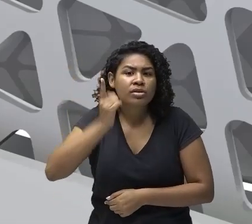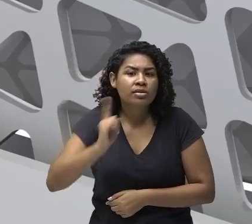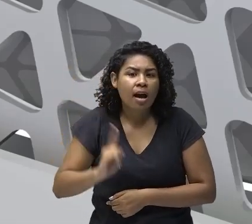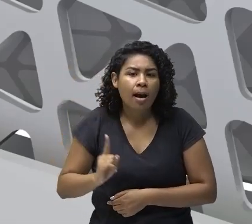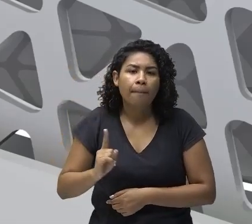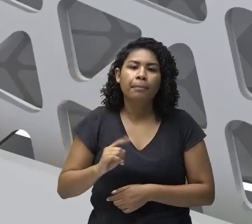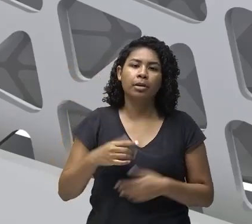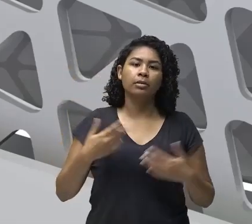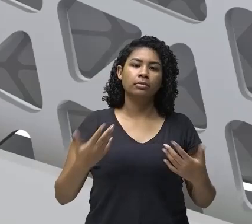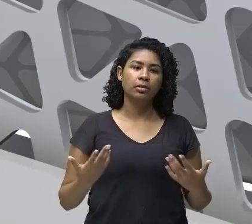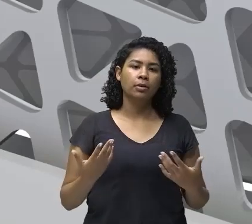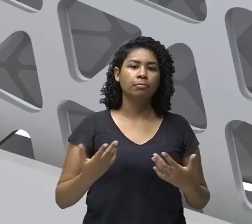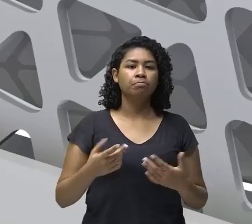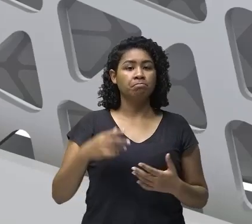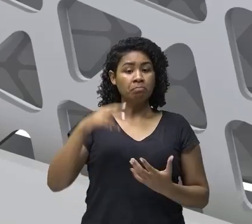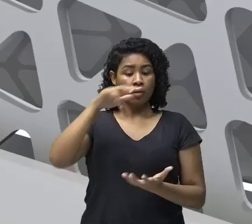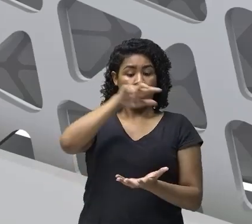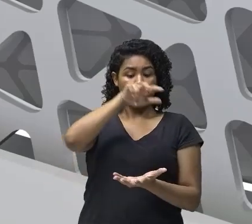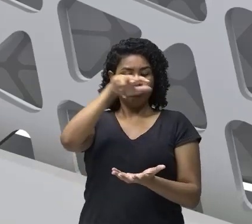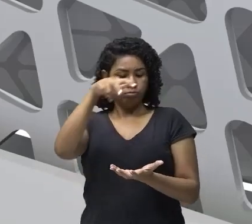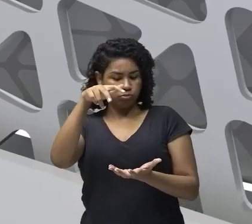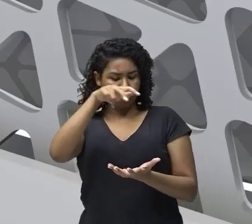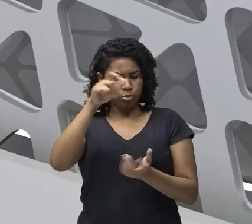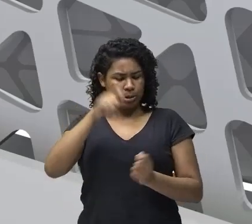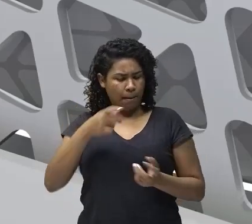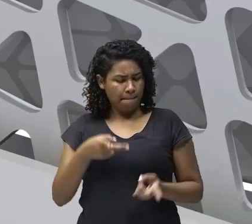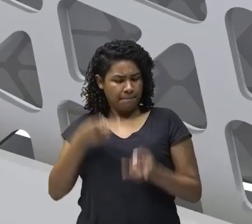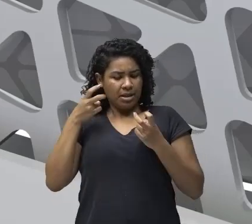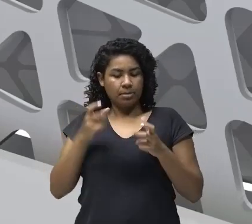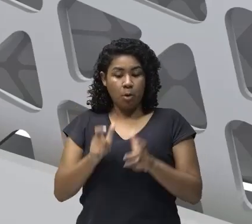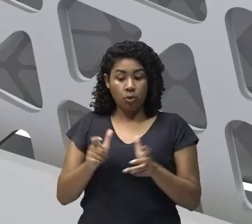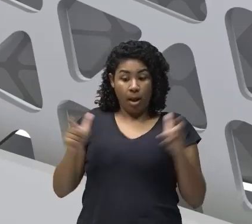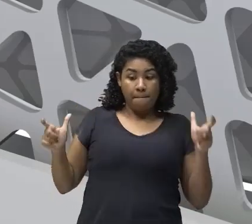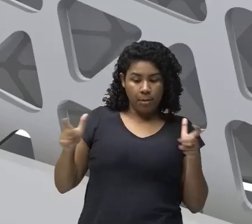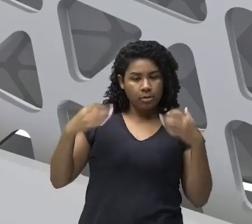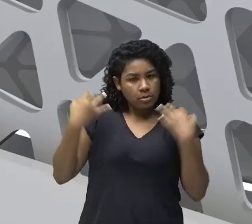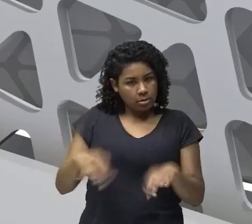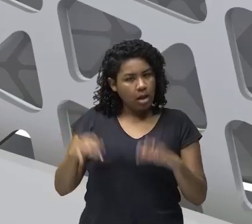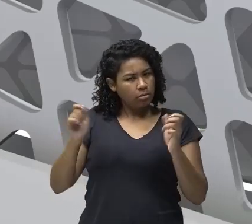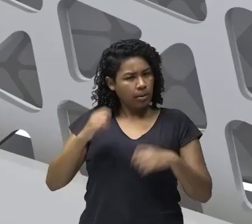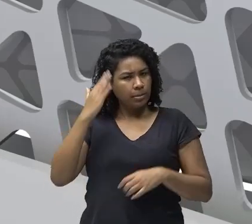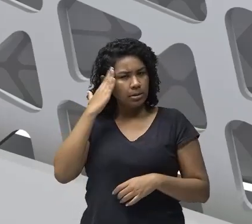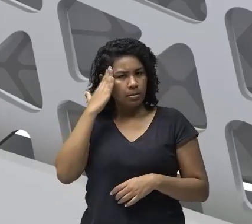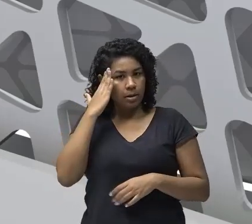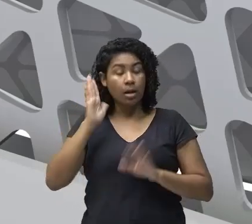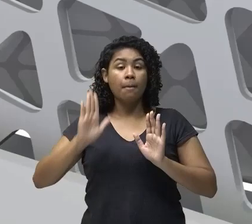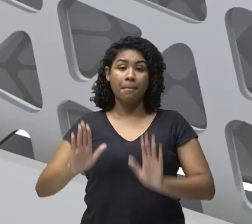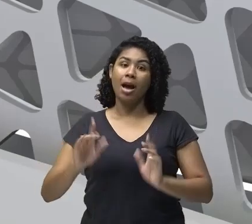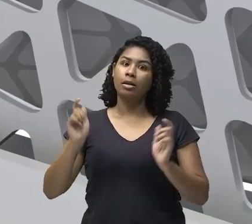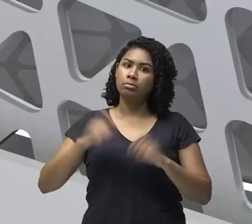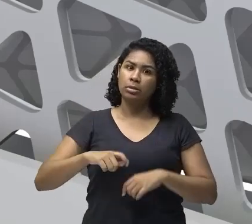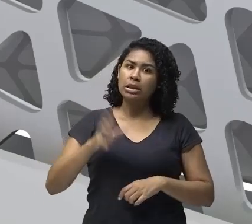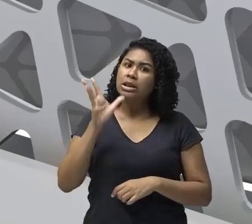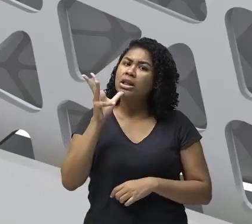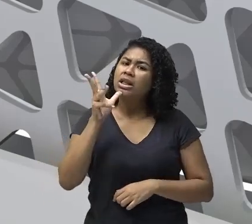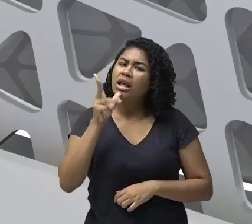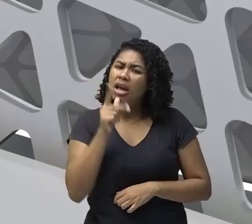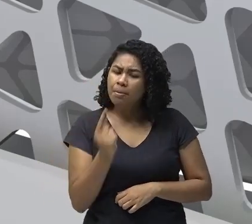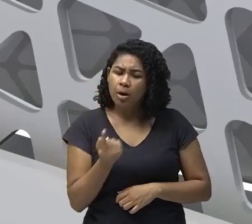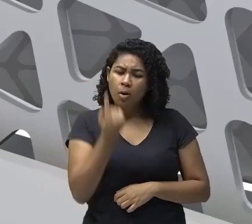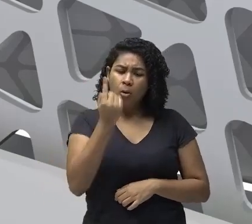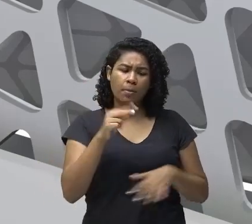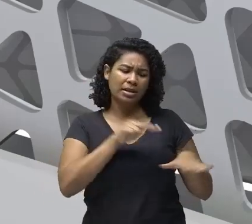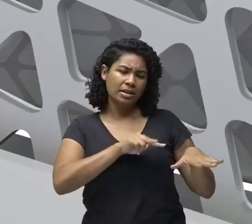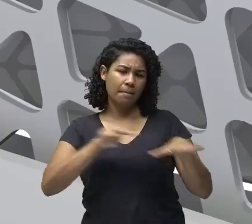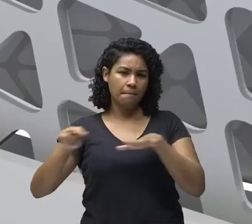pelas estações espaciais que conseguem identificar o tamanho do furacão. Mas o furacão ele pode durar até uma semana, por quê? Porque ele se alimenta,